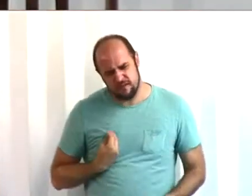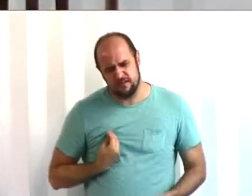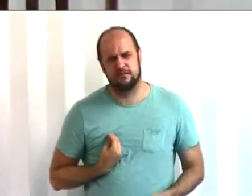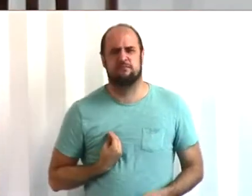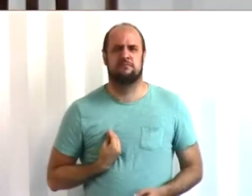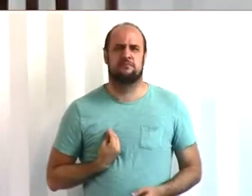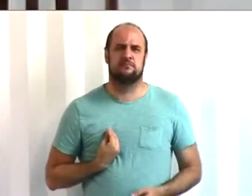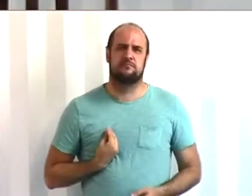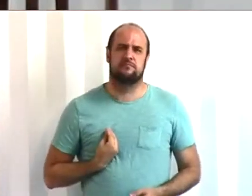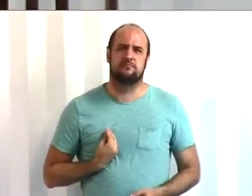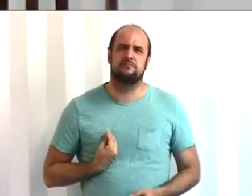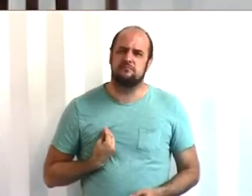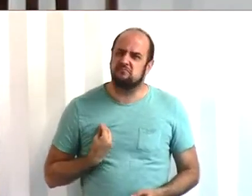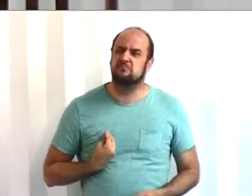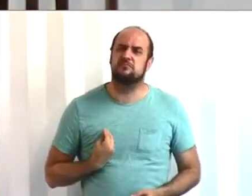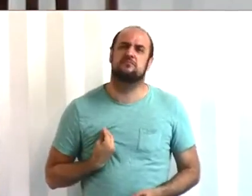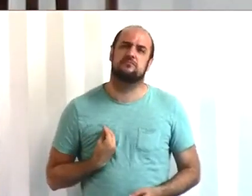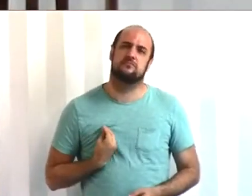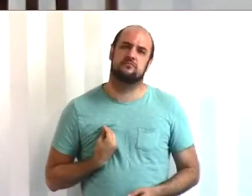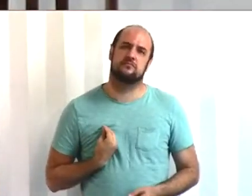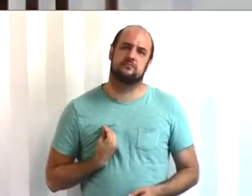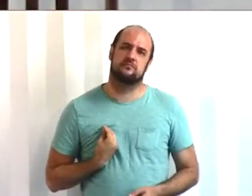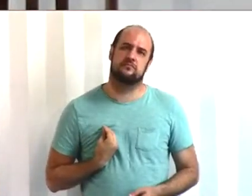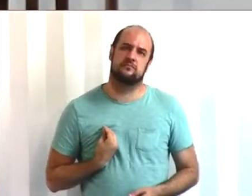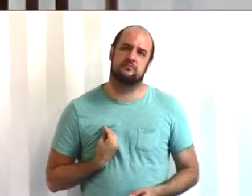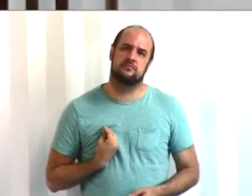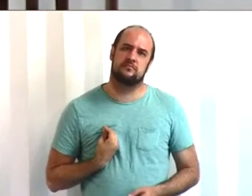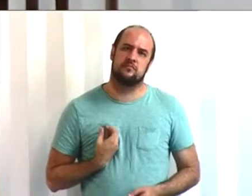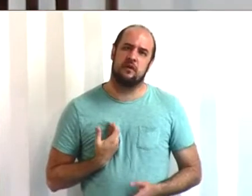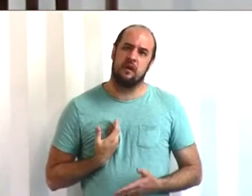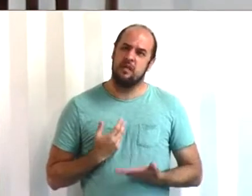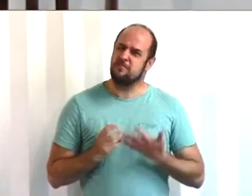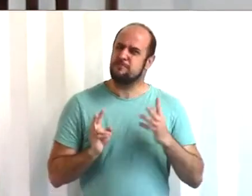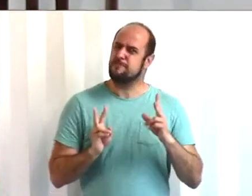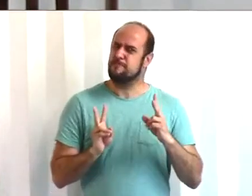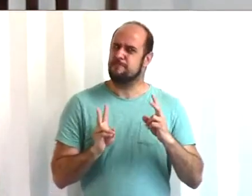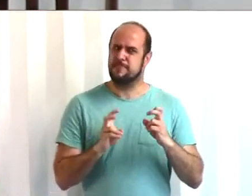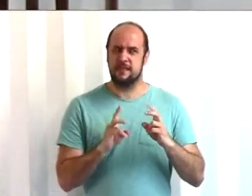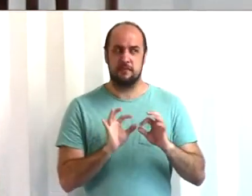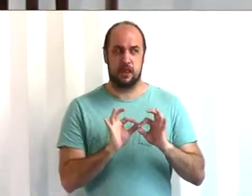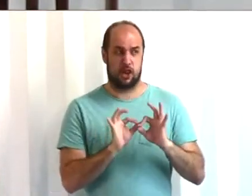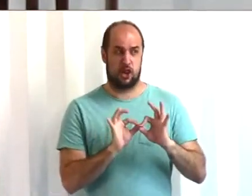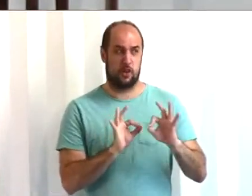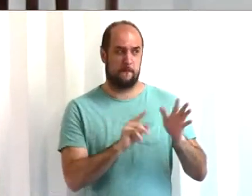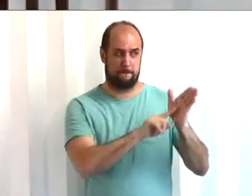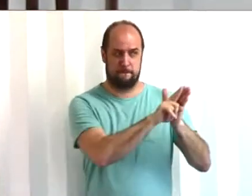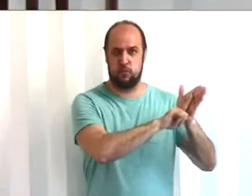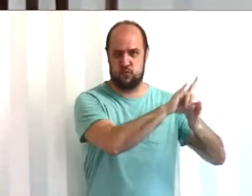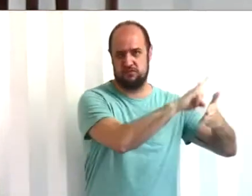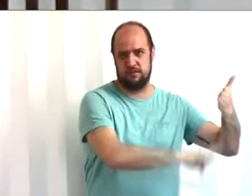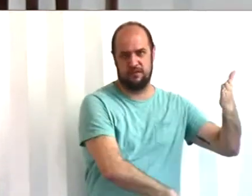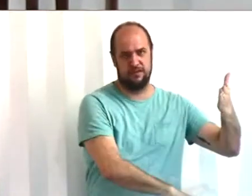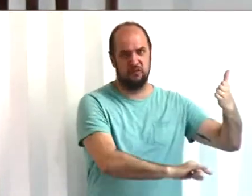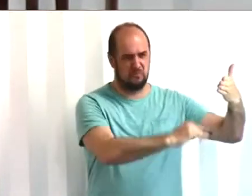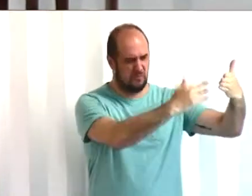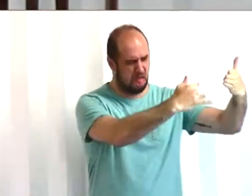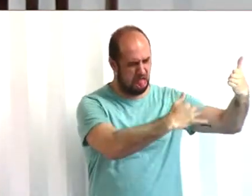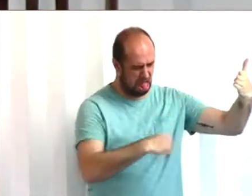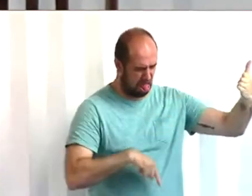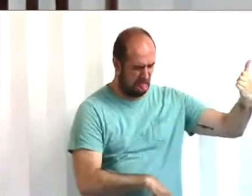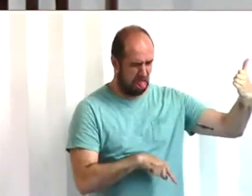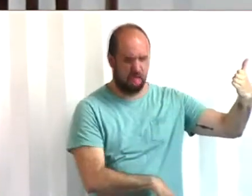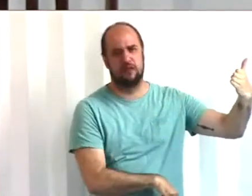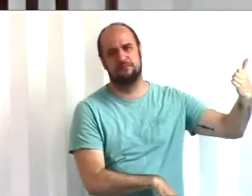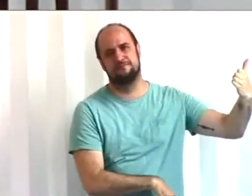que parece estar um pouco distante das buscas da humanidade. Mas eu